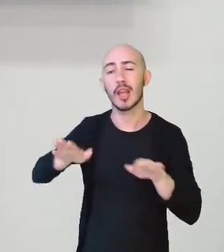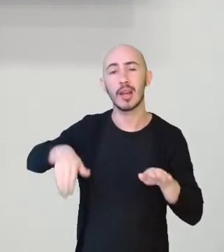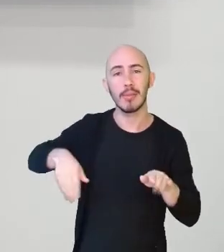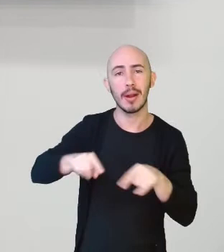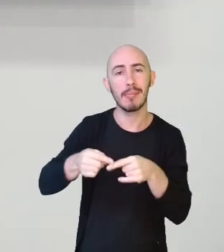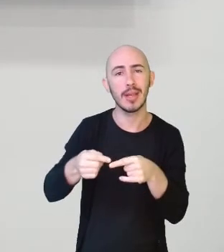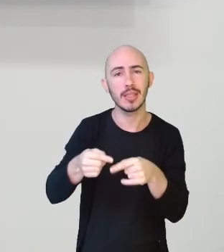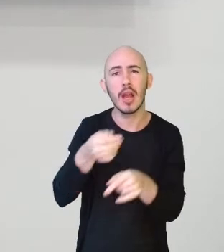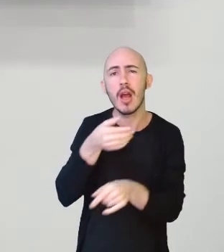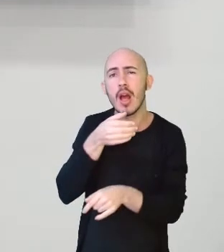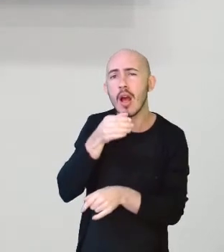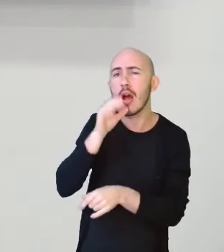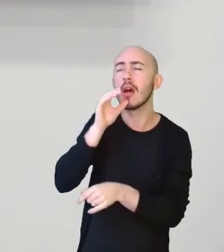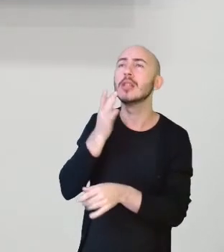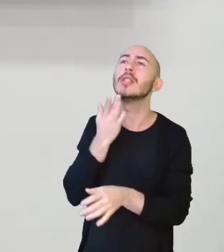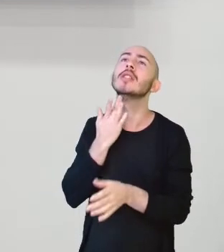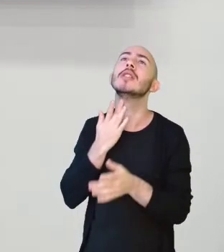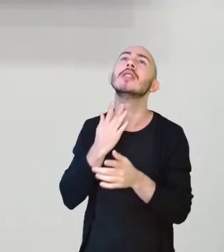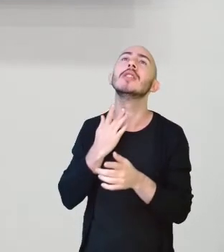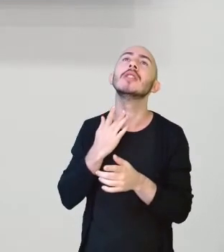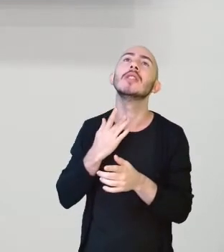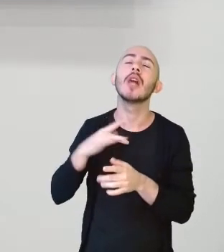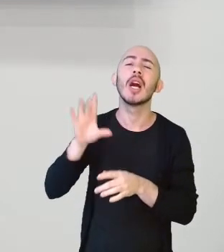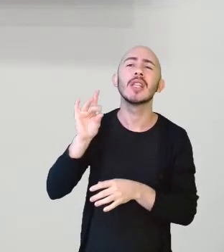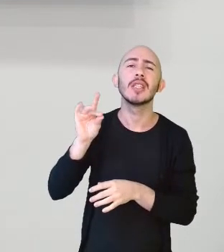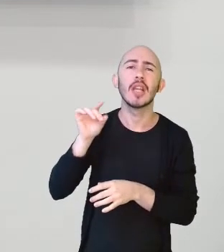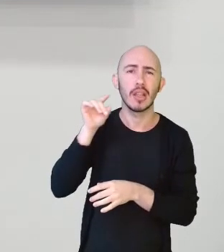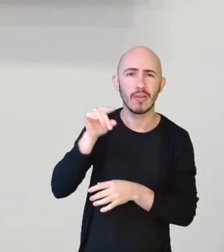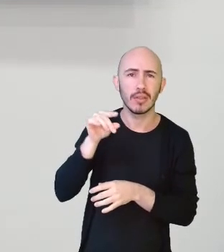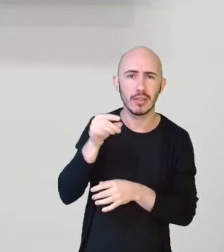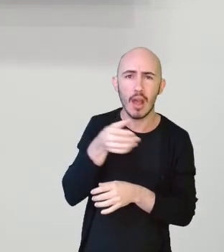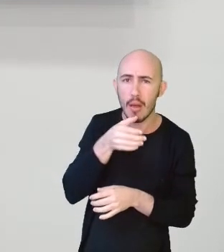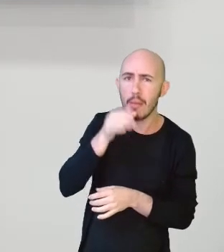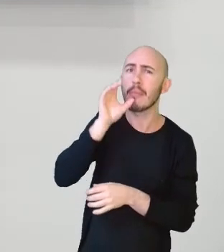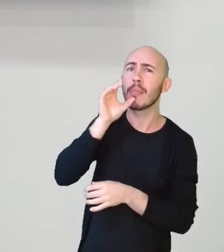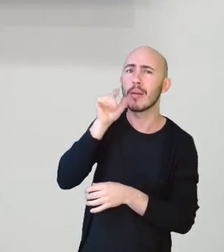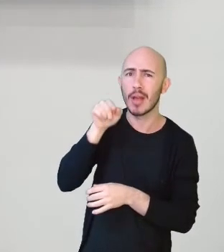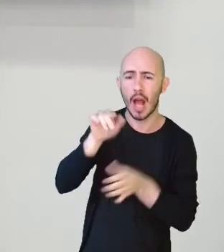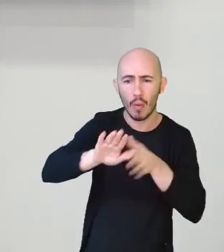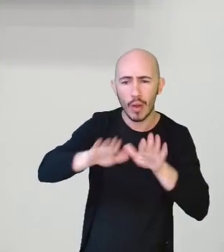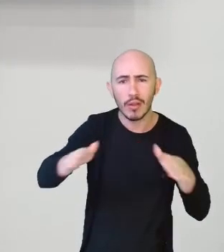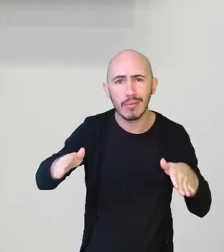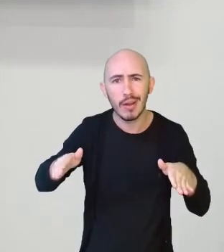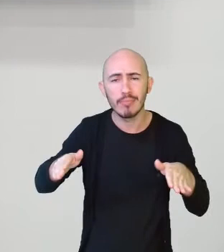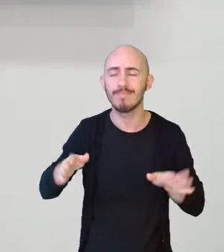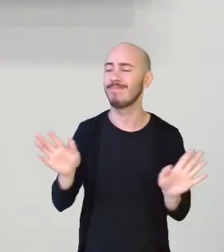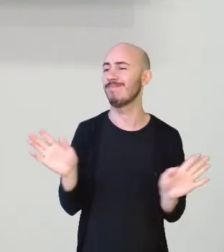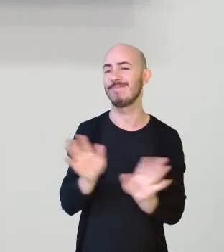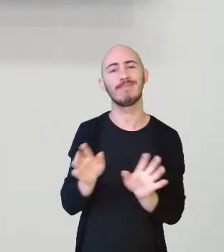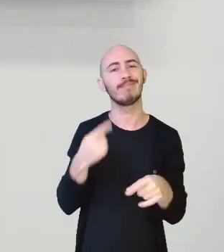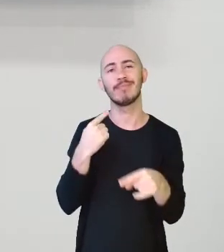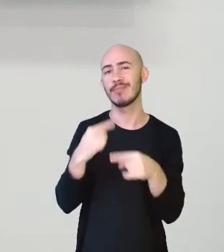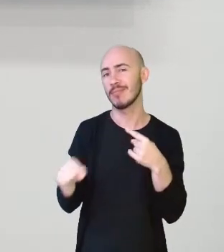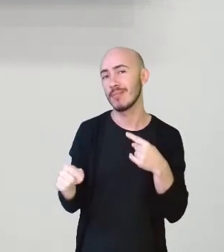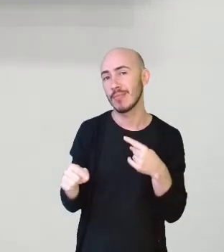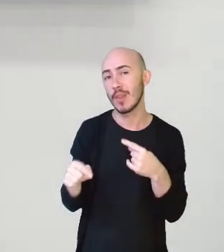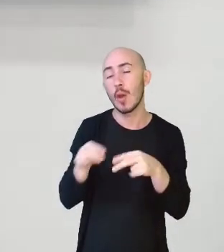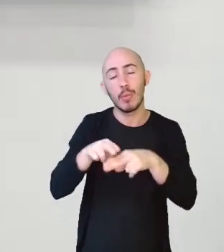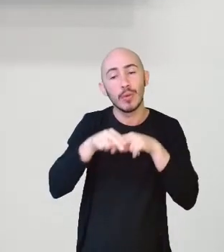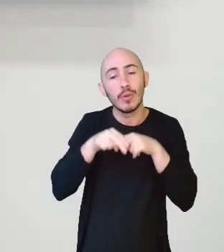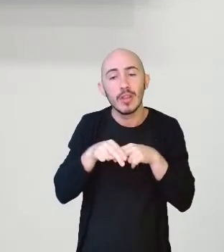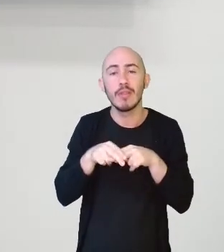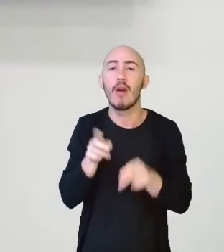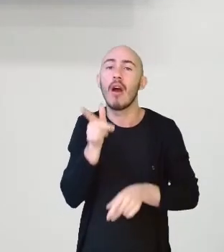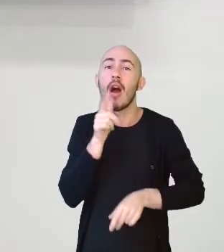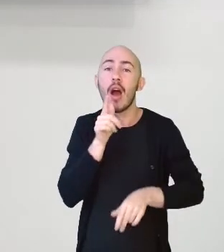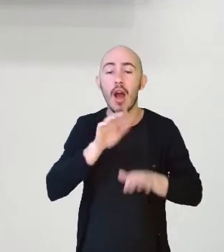com sede, você bebe daquela água? Me responde. Não, não é? Por quê? Porque a água do